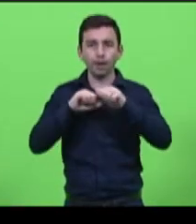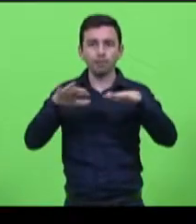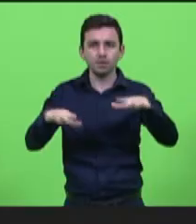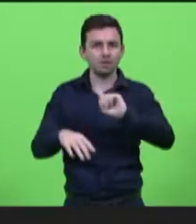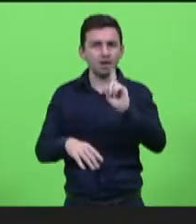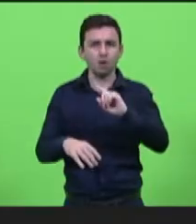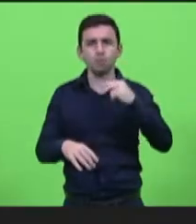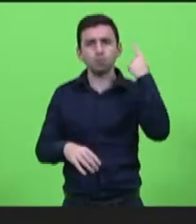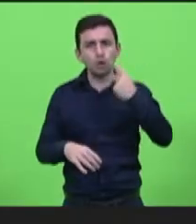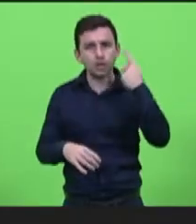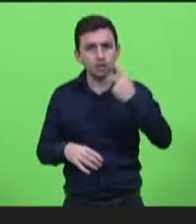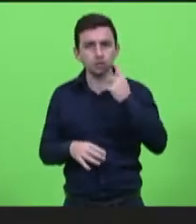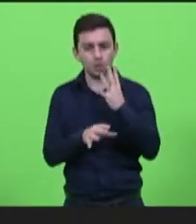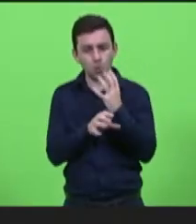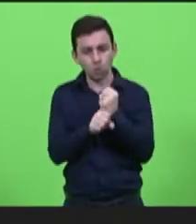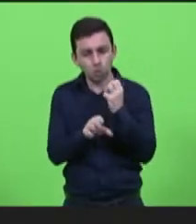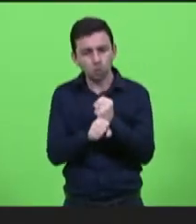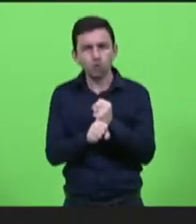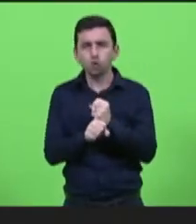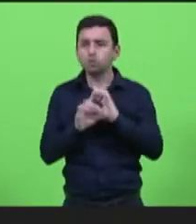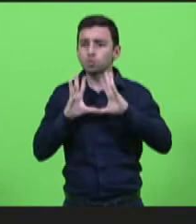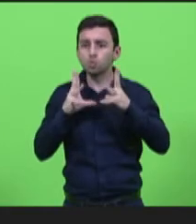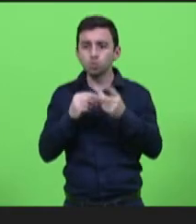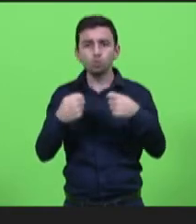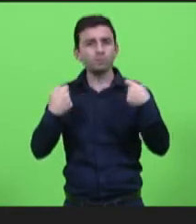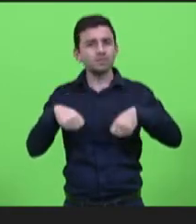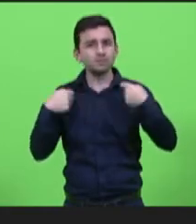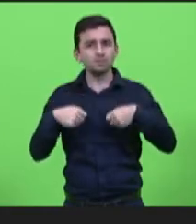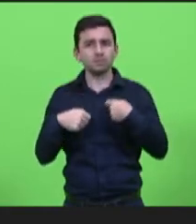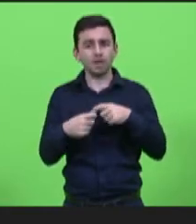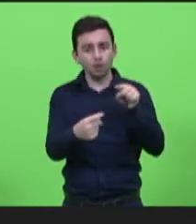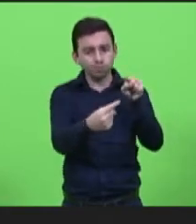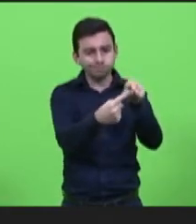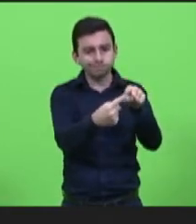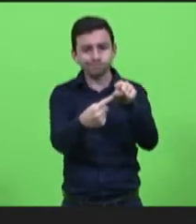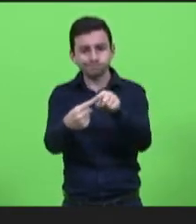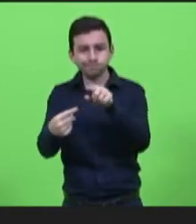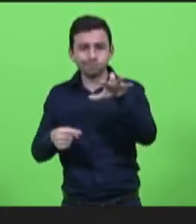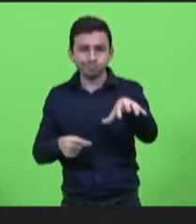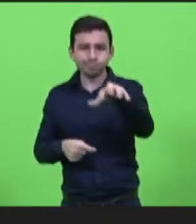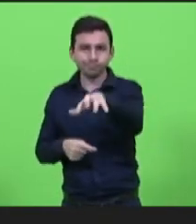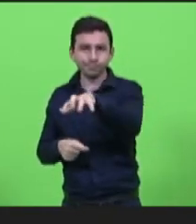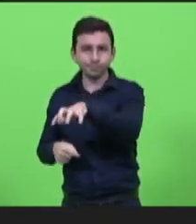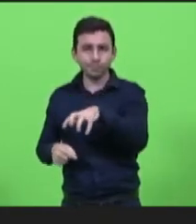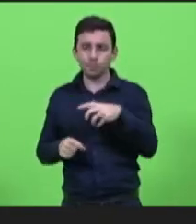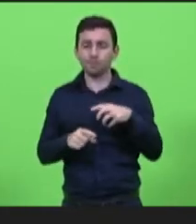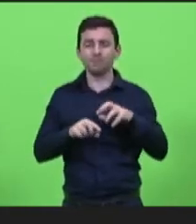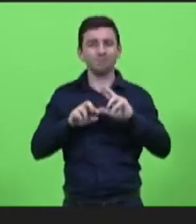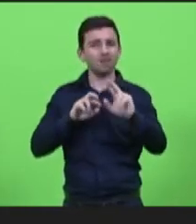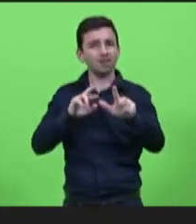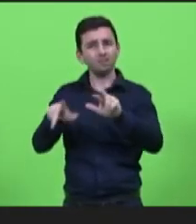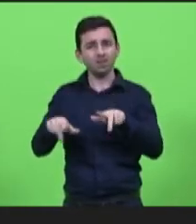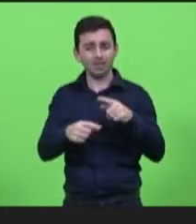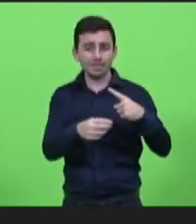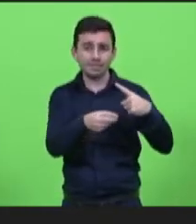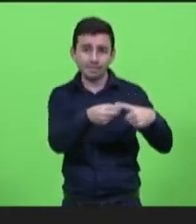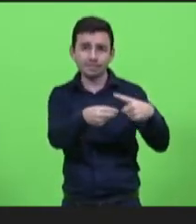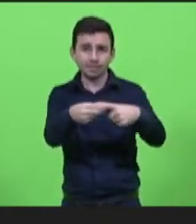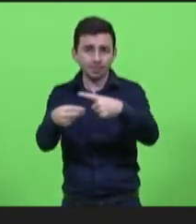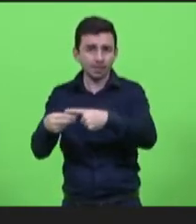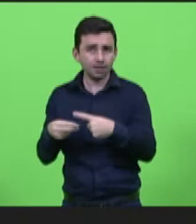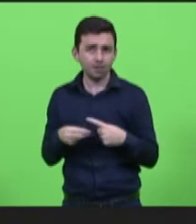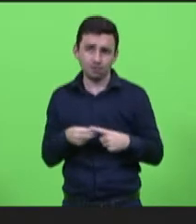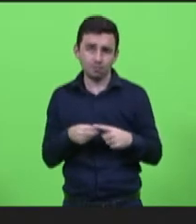política, orçamentária, tudo. Tudo tem que ser de forma regionalizada, dar mais autonomia para os municípios fazerem o que tem que ser feito